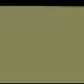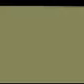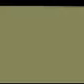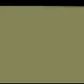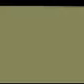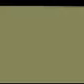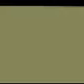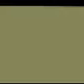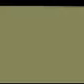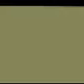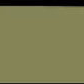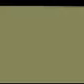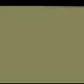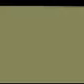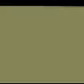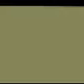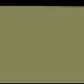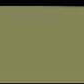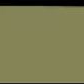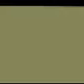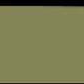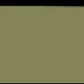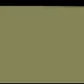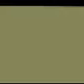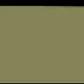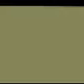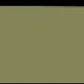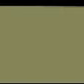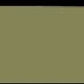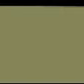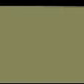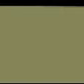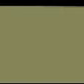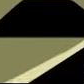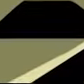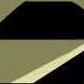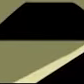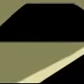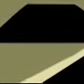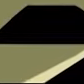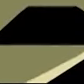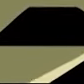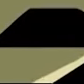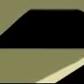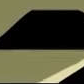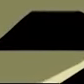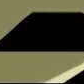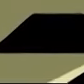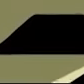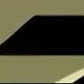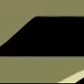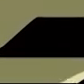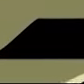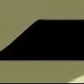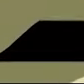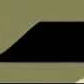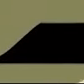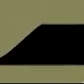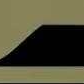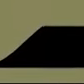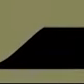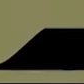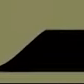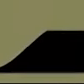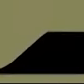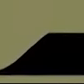de jornada, na vida de caçador nunca me assombrei com nada. Já me perdi nas montanhas, já